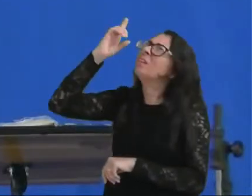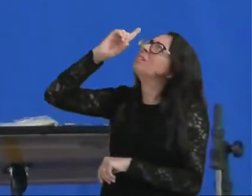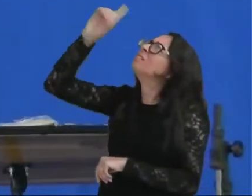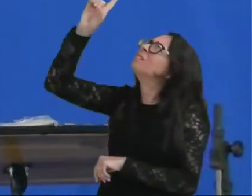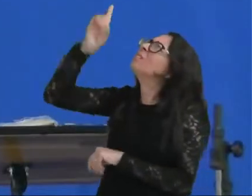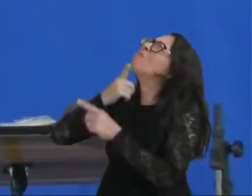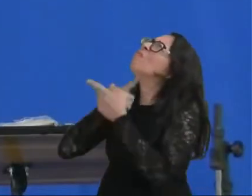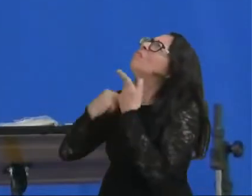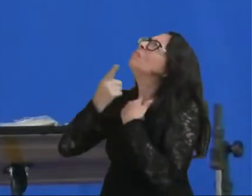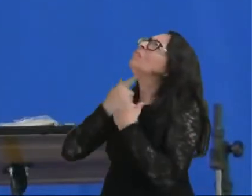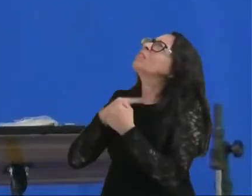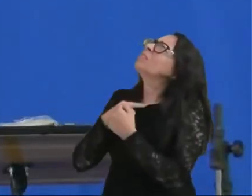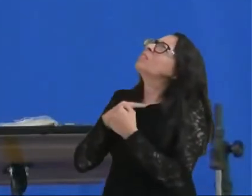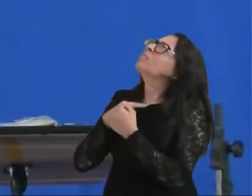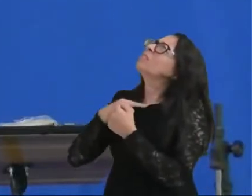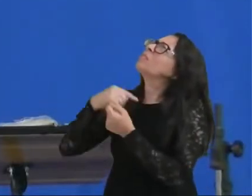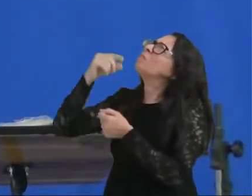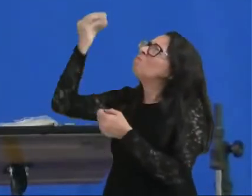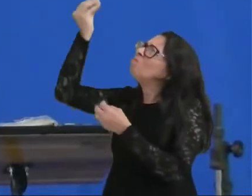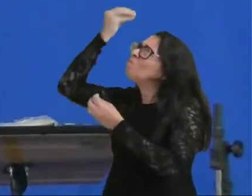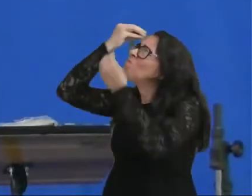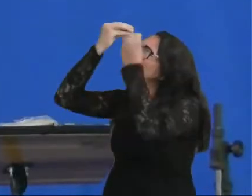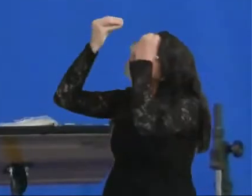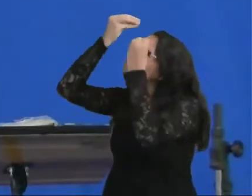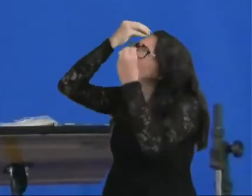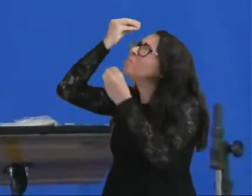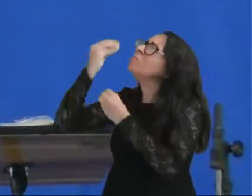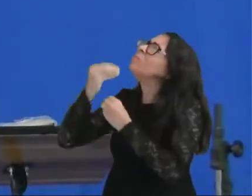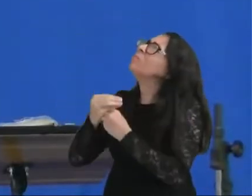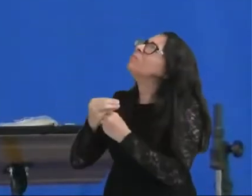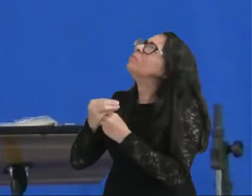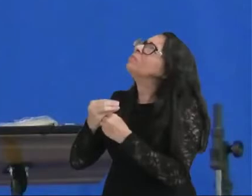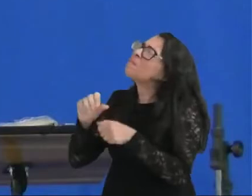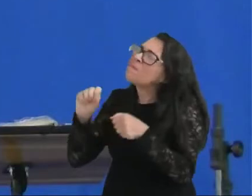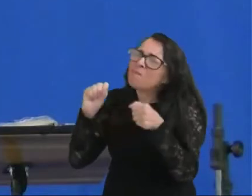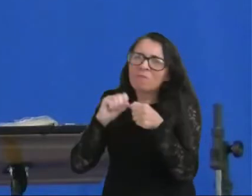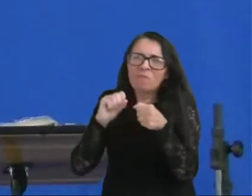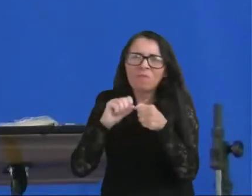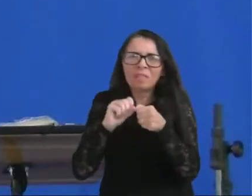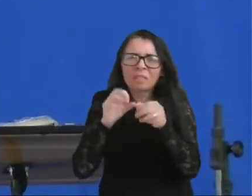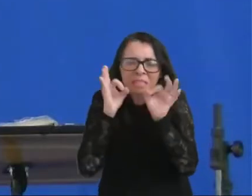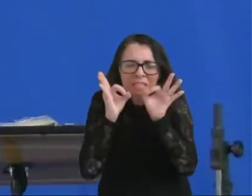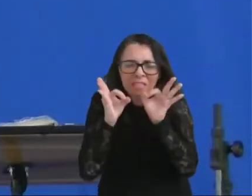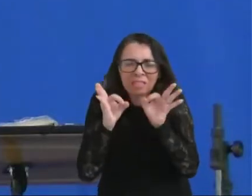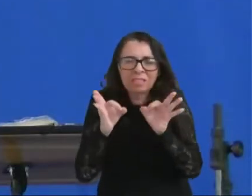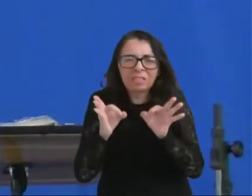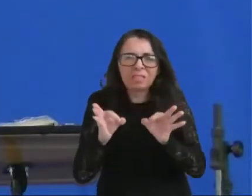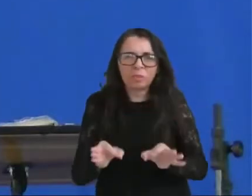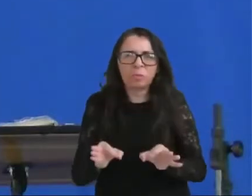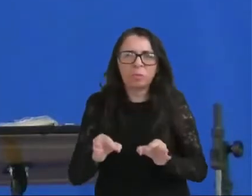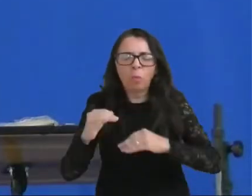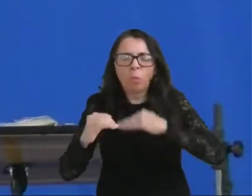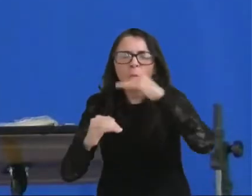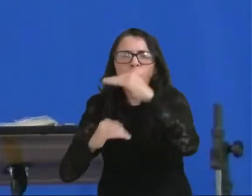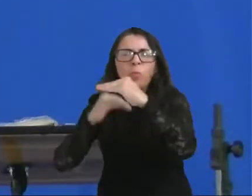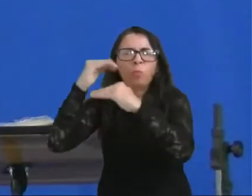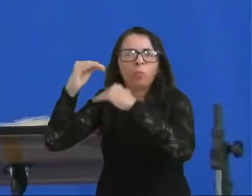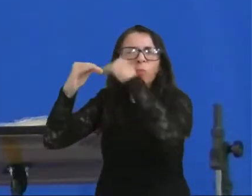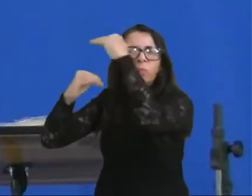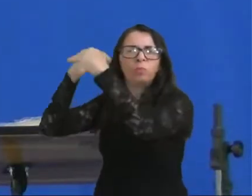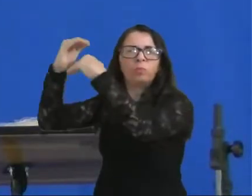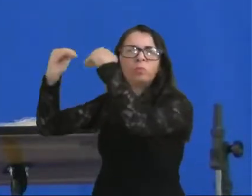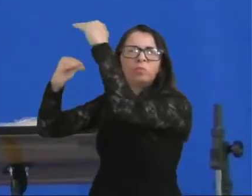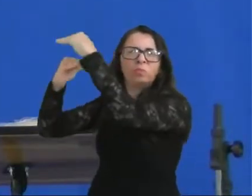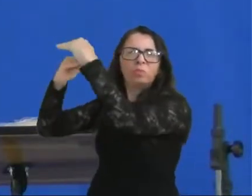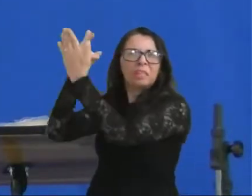por constante heresia, essa igreja permaneceu firme na palavra.